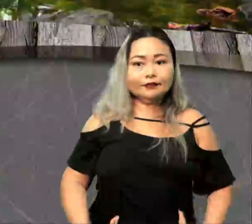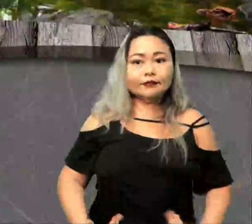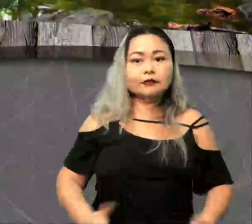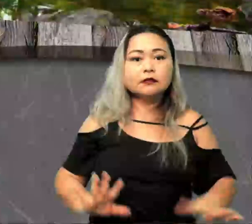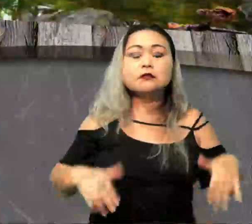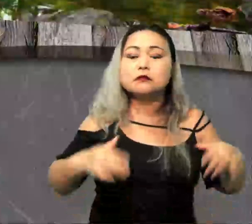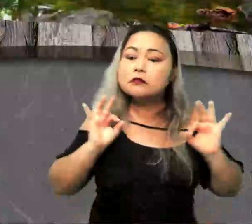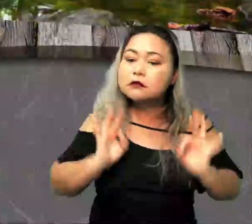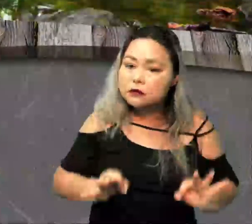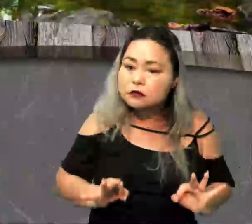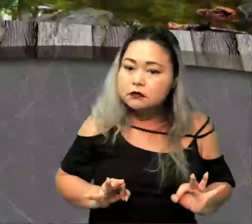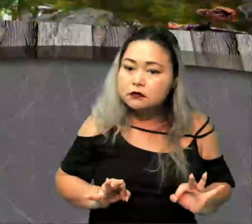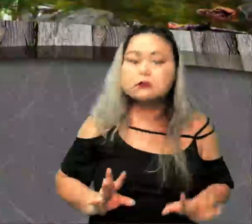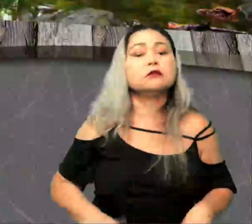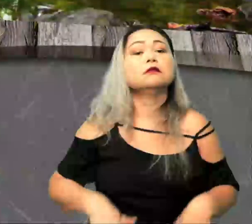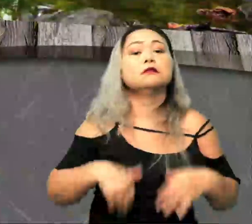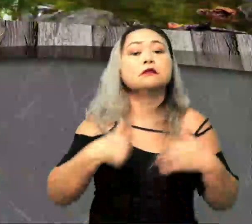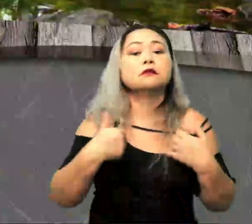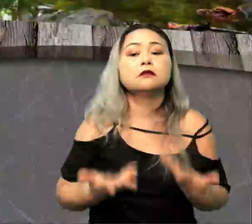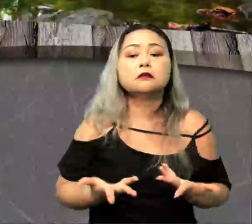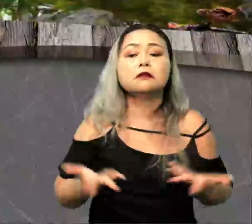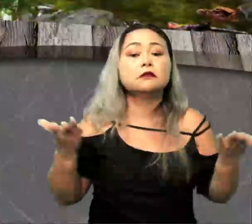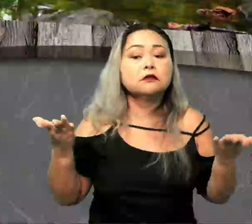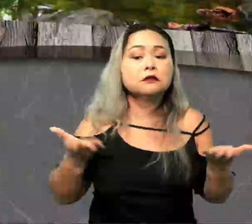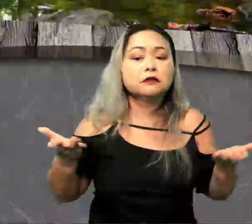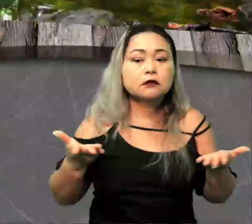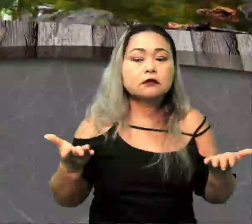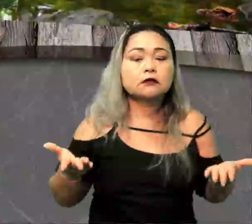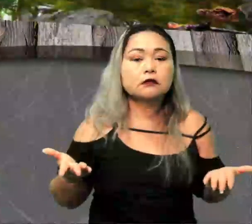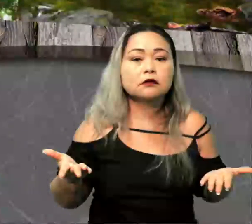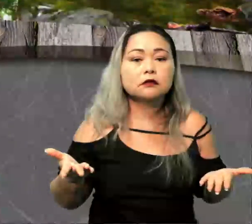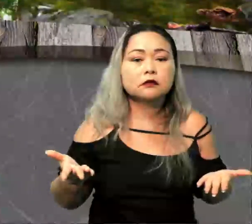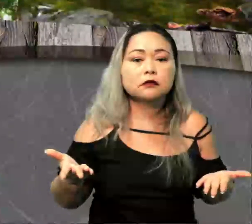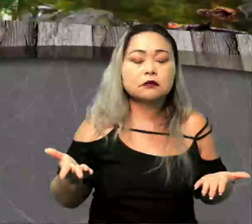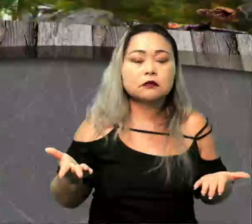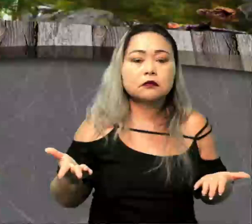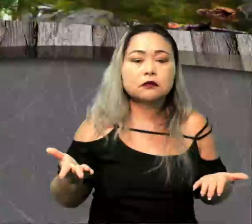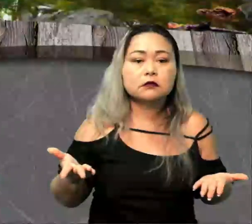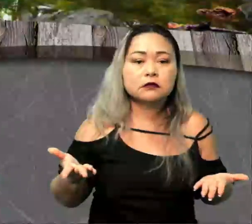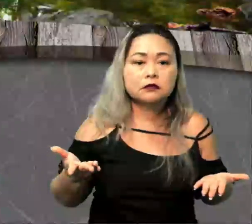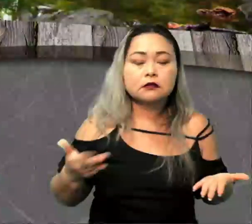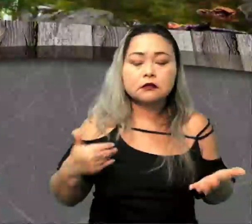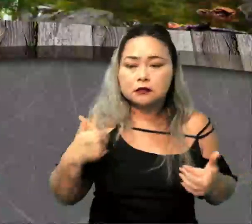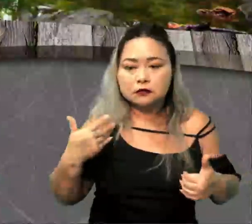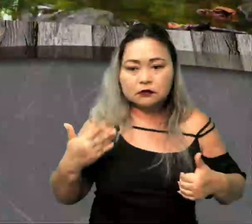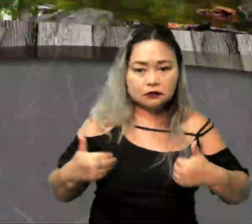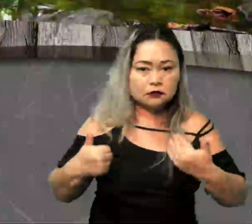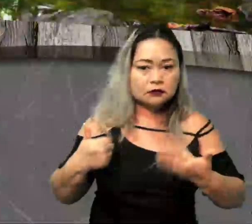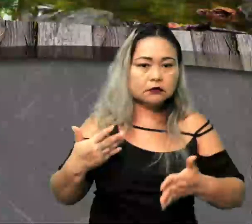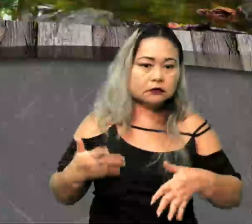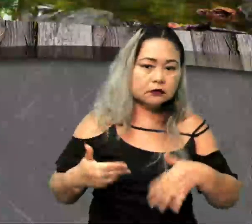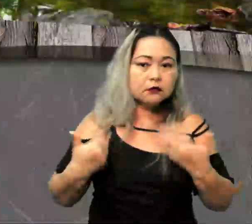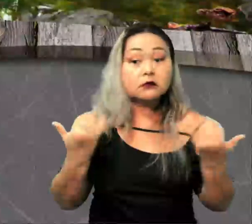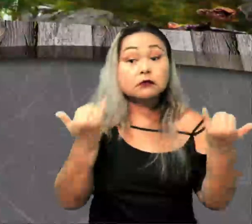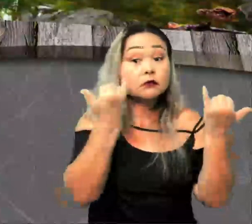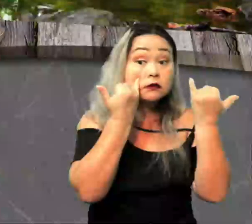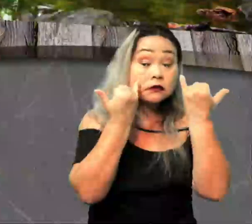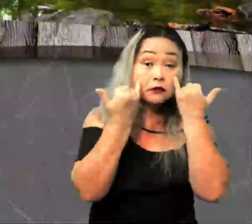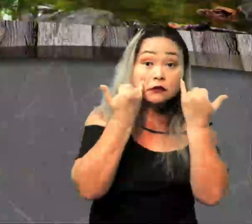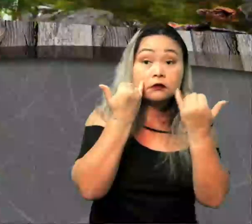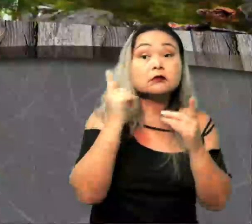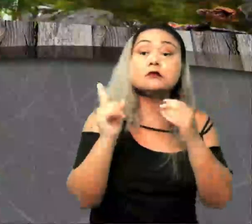Certo? Então, neste exato momento que estava sendo construídas essas